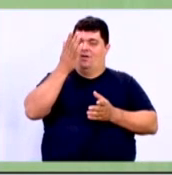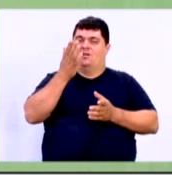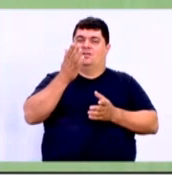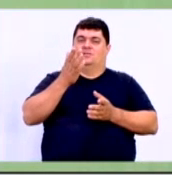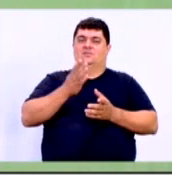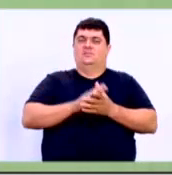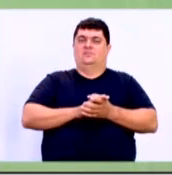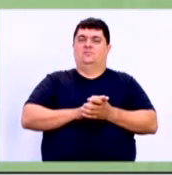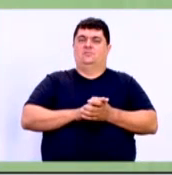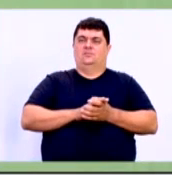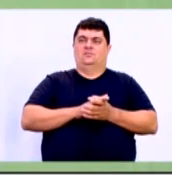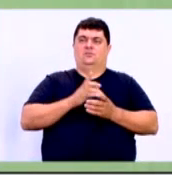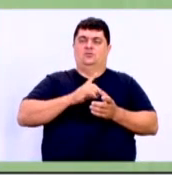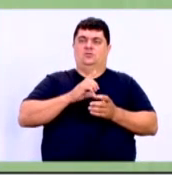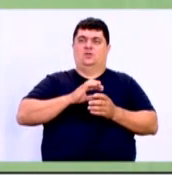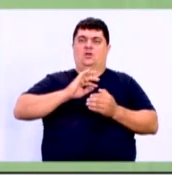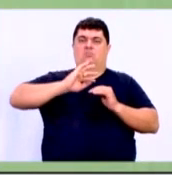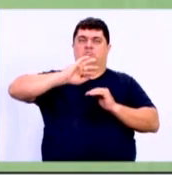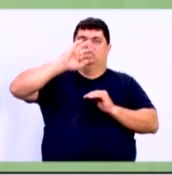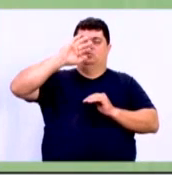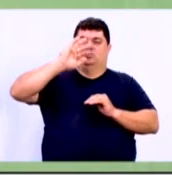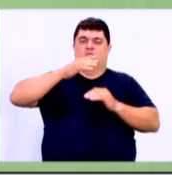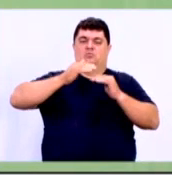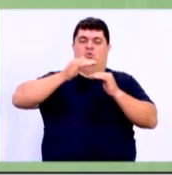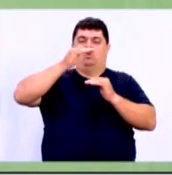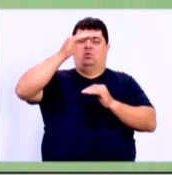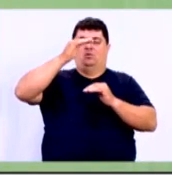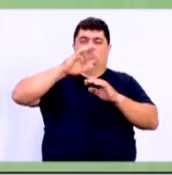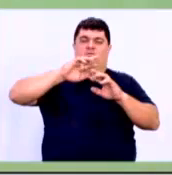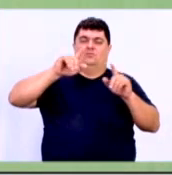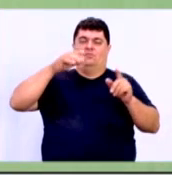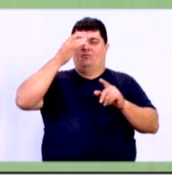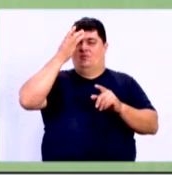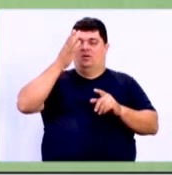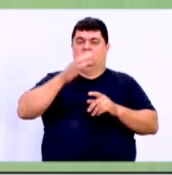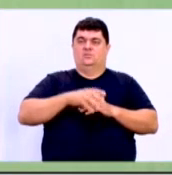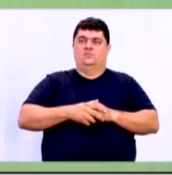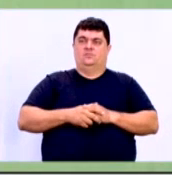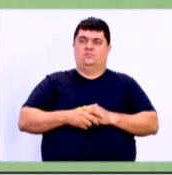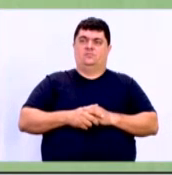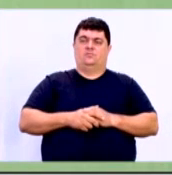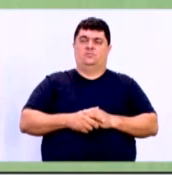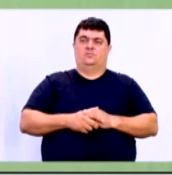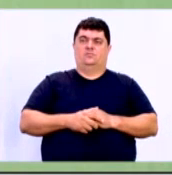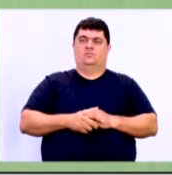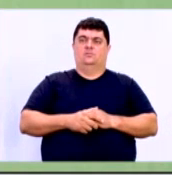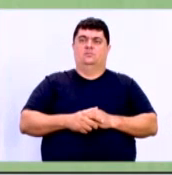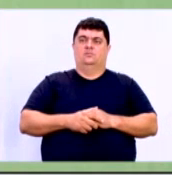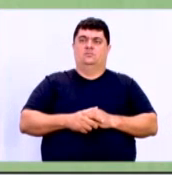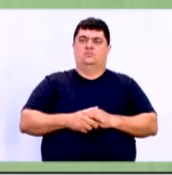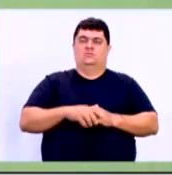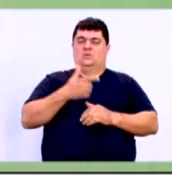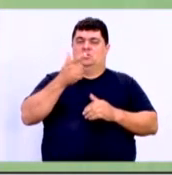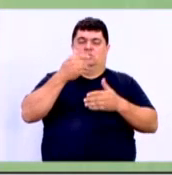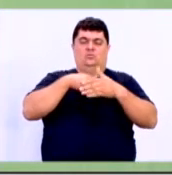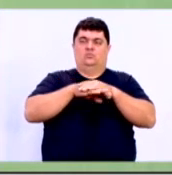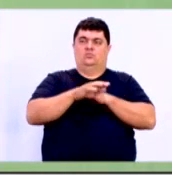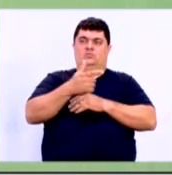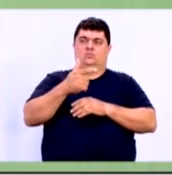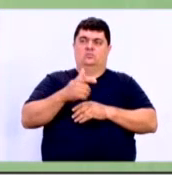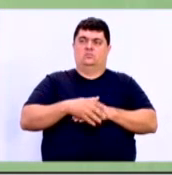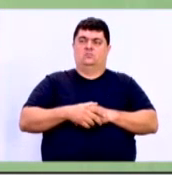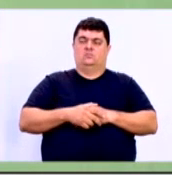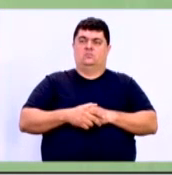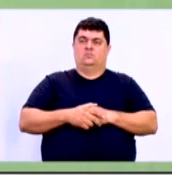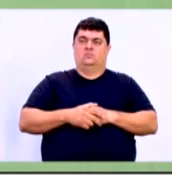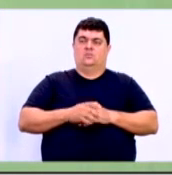Ó, os custos estão separados, despesas estão aqui, custo em cima, despesa embaixo. Ele falou que não há estoque, né? E